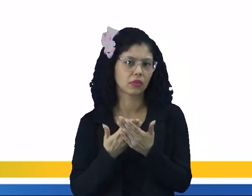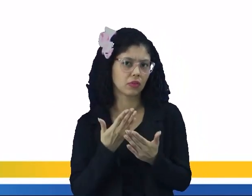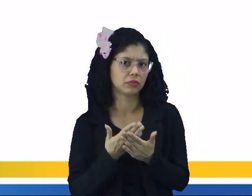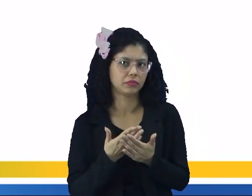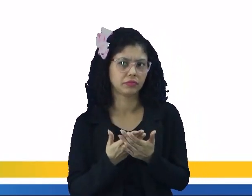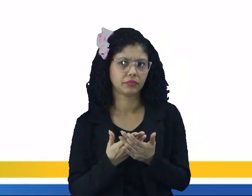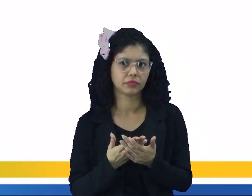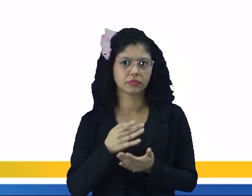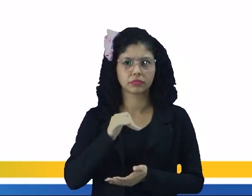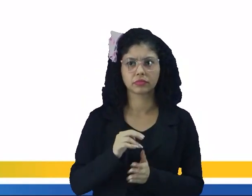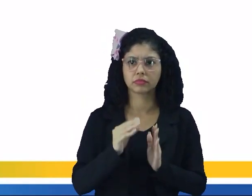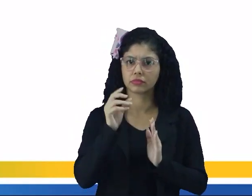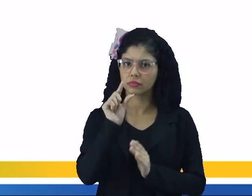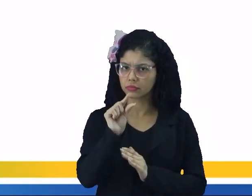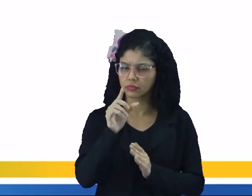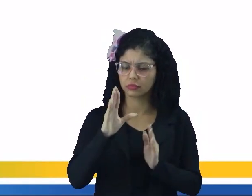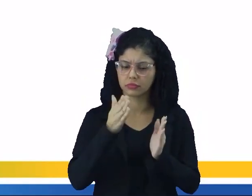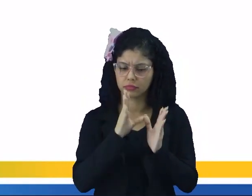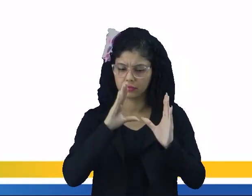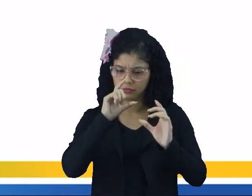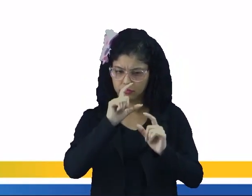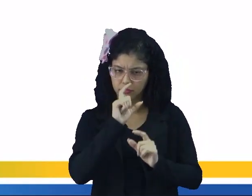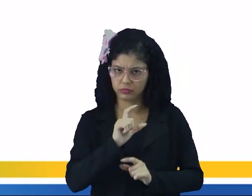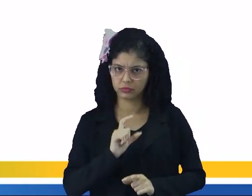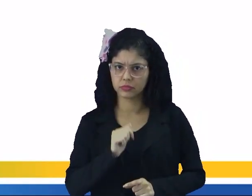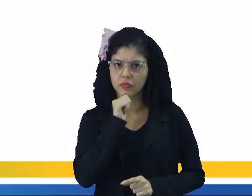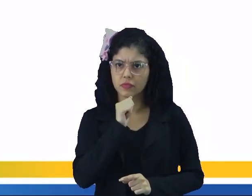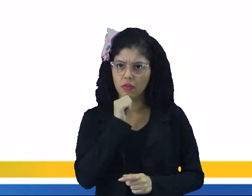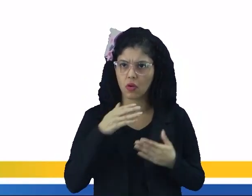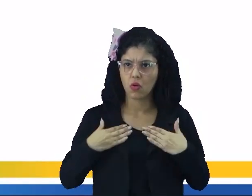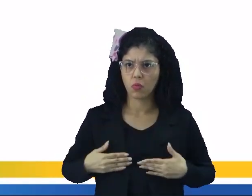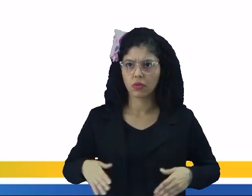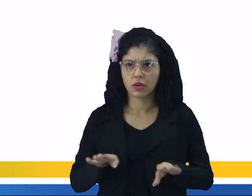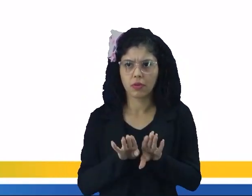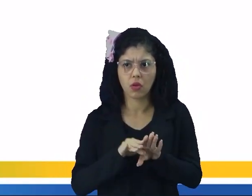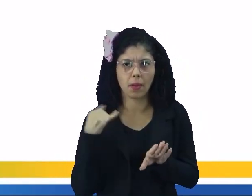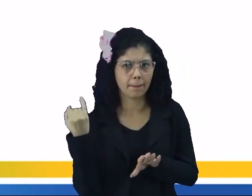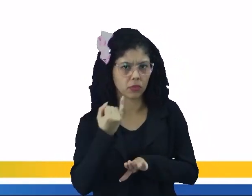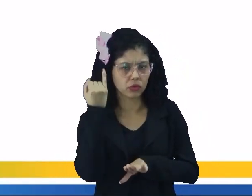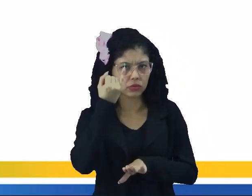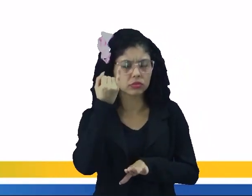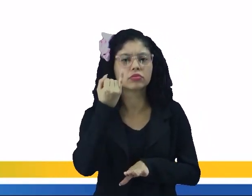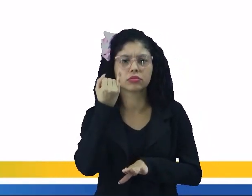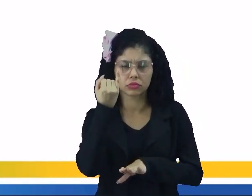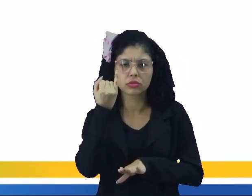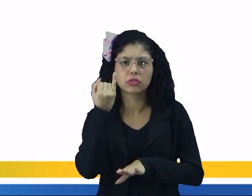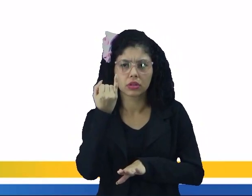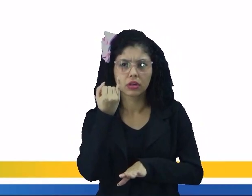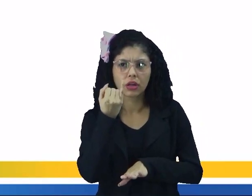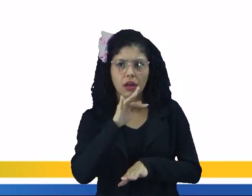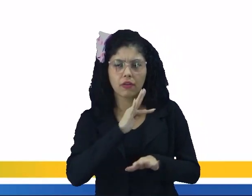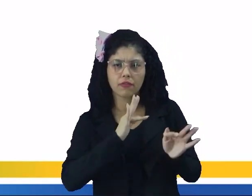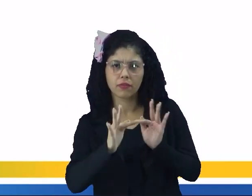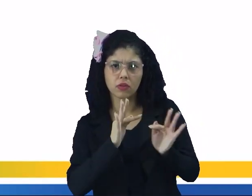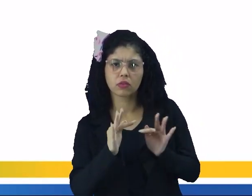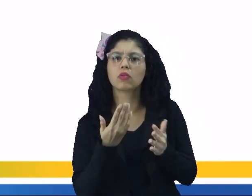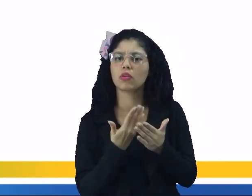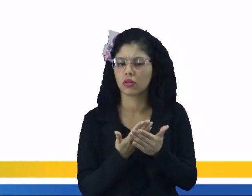das partículas e dos corpos também. O principal físico que trabalhou nessa área, que com certeza